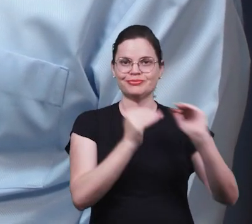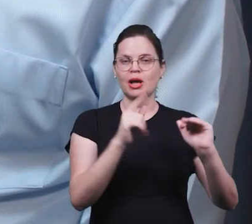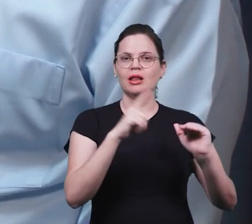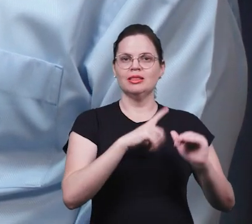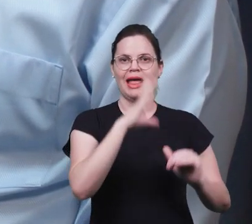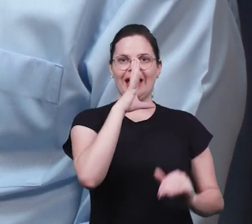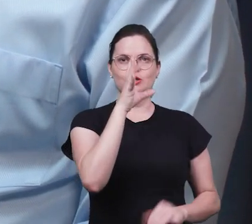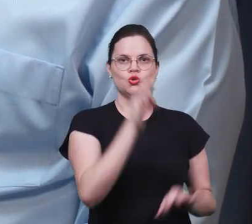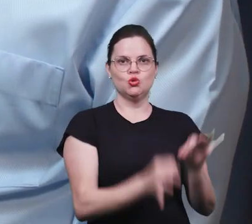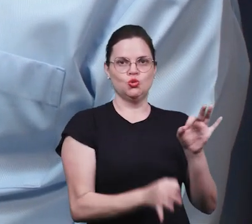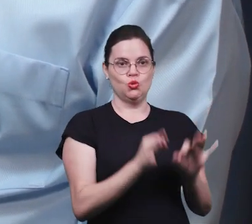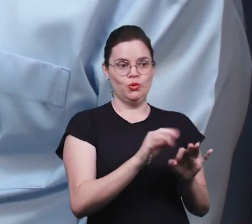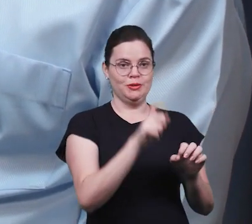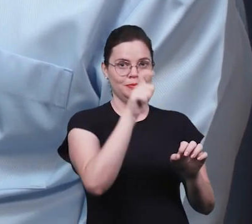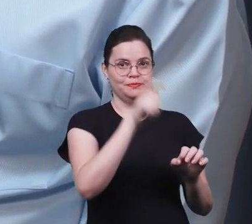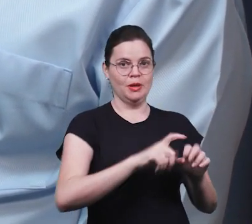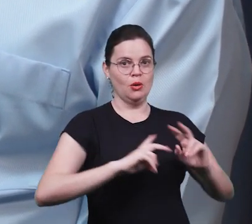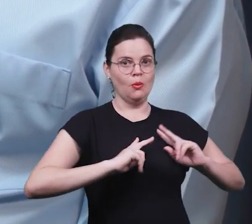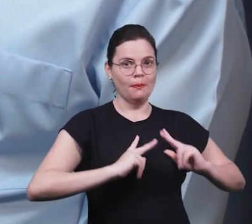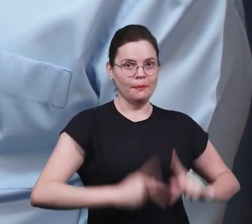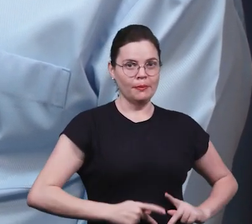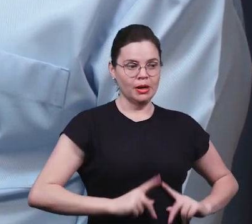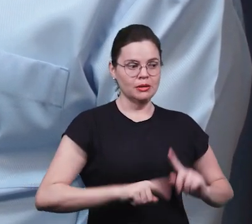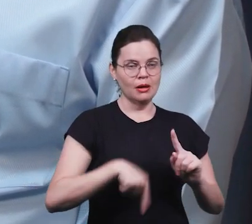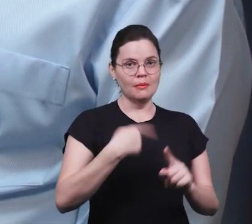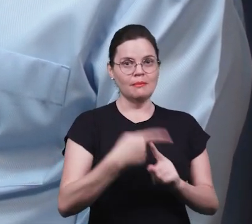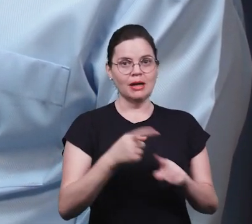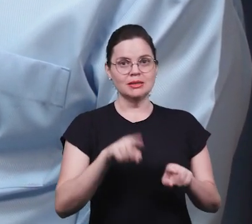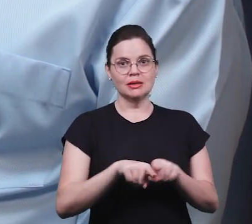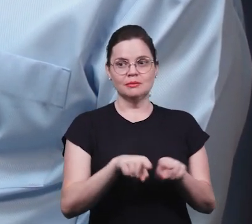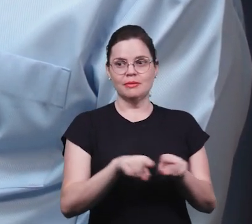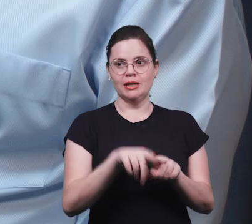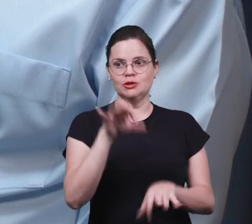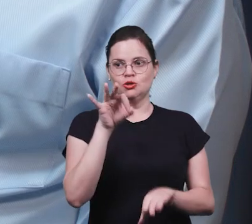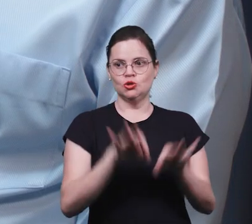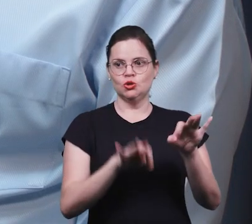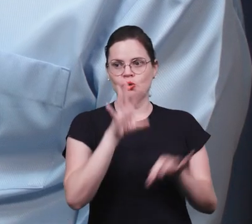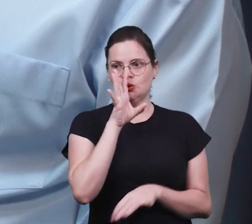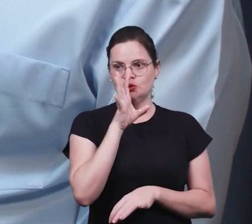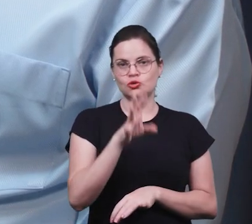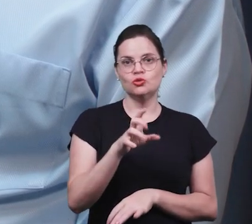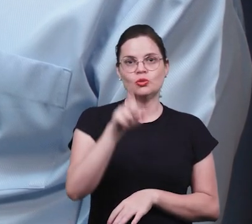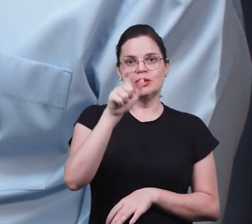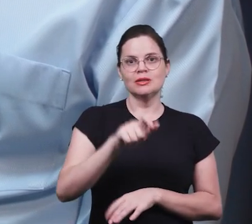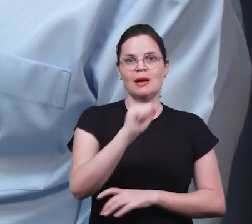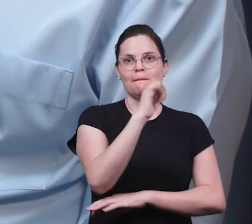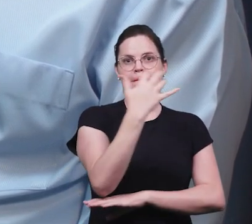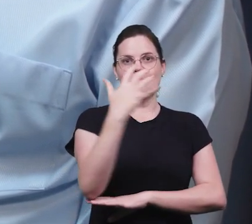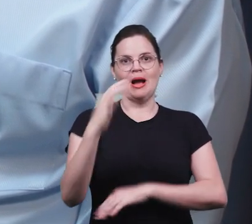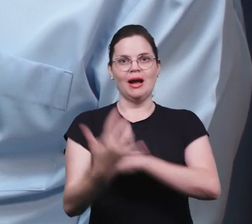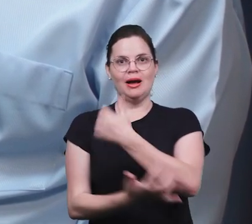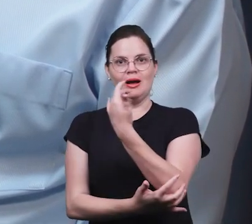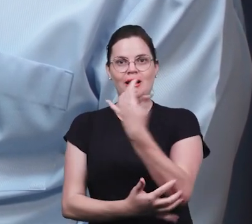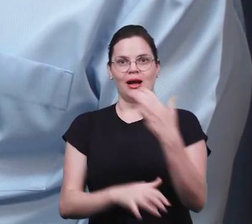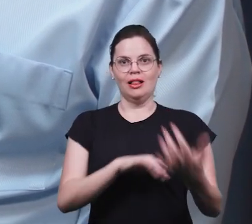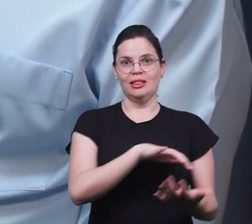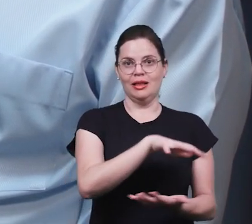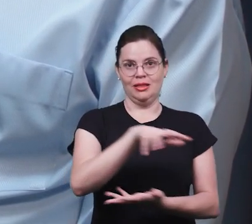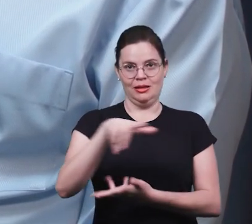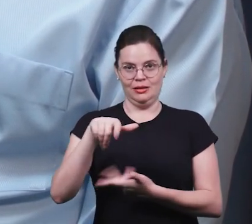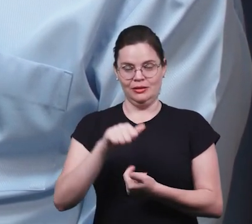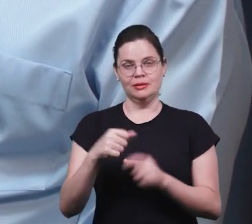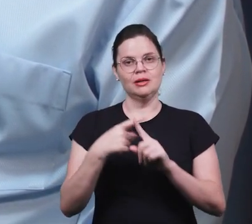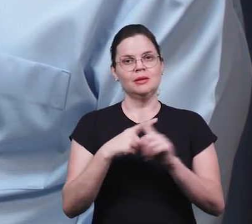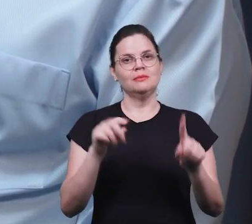juízo sobre a terra, também sobre a criação. Mas a misericórdia de Deus se faz presente.